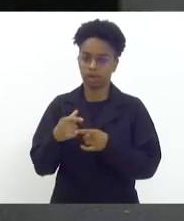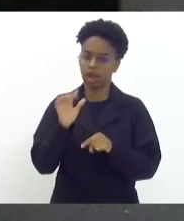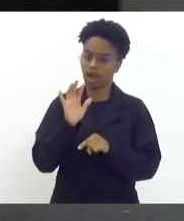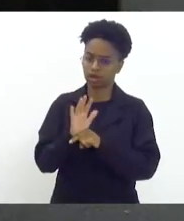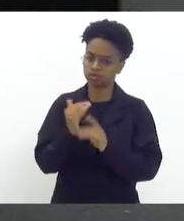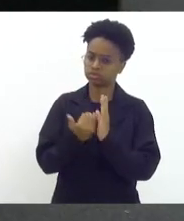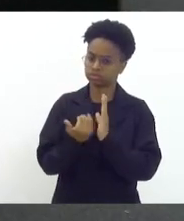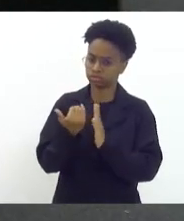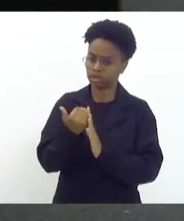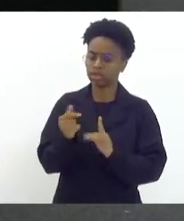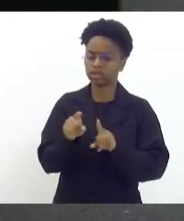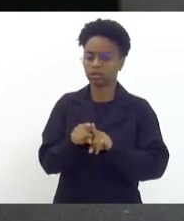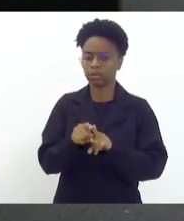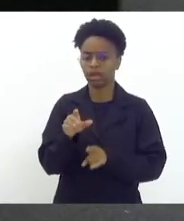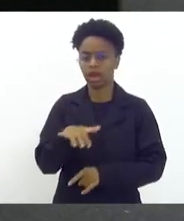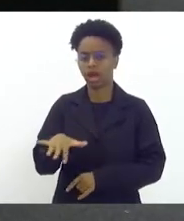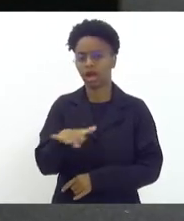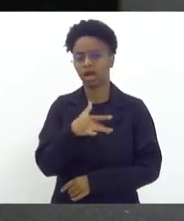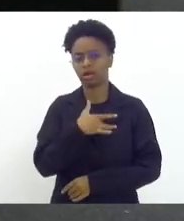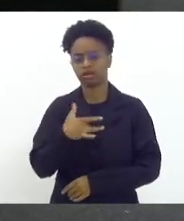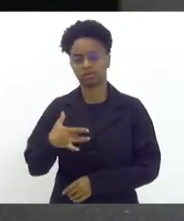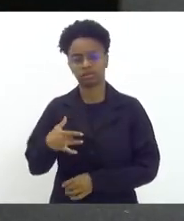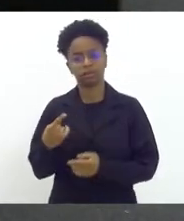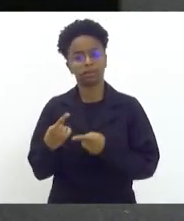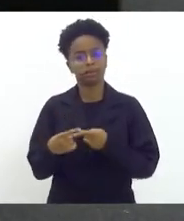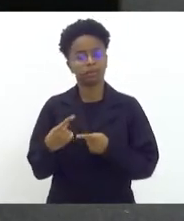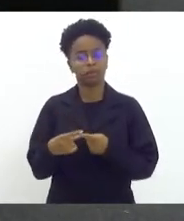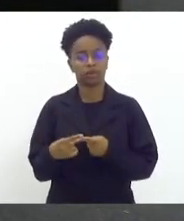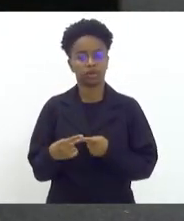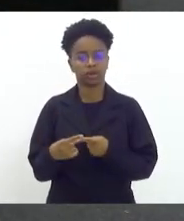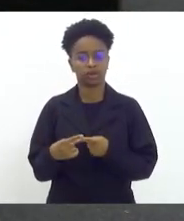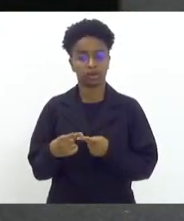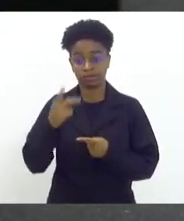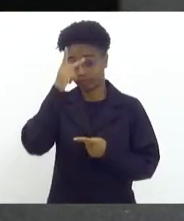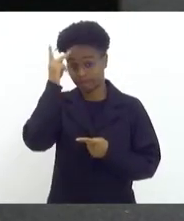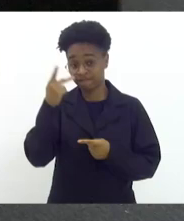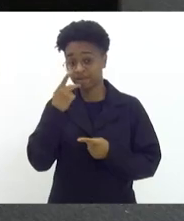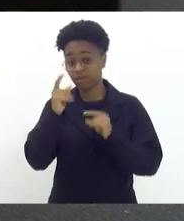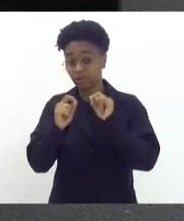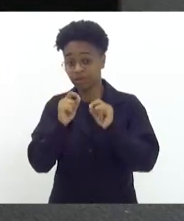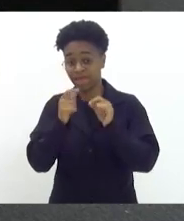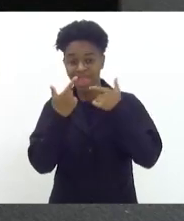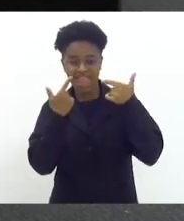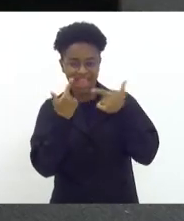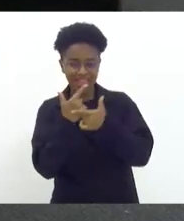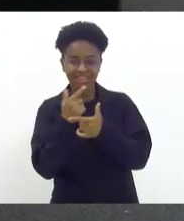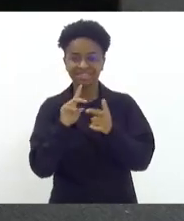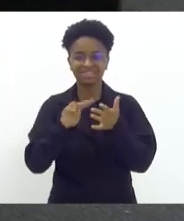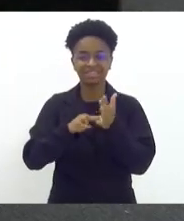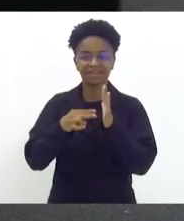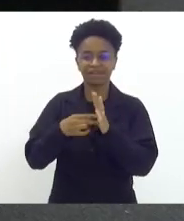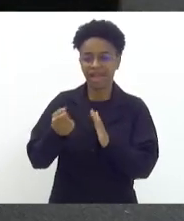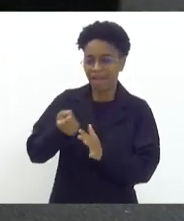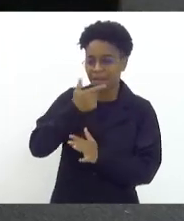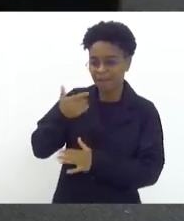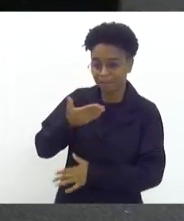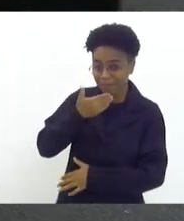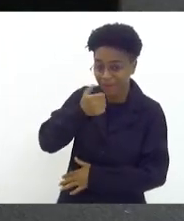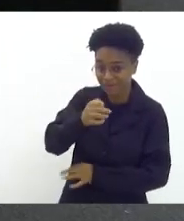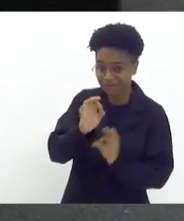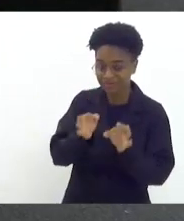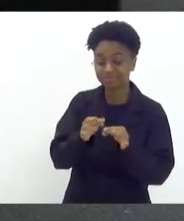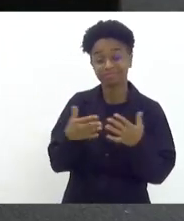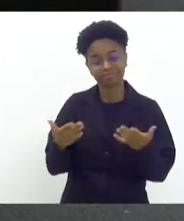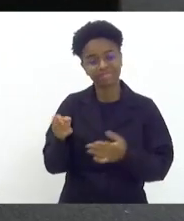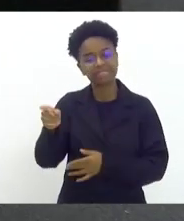com a saúde porque dizem que rir é o melhor remédio e castrinho